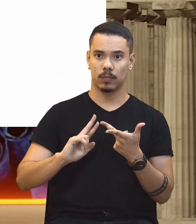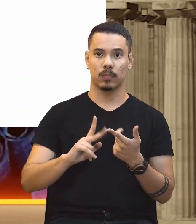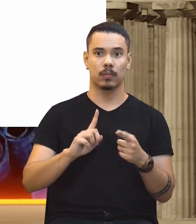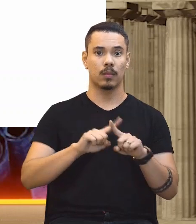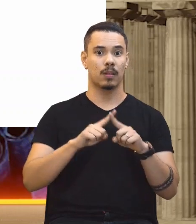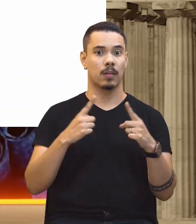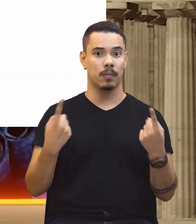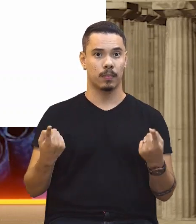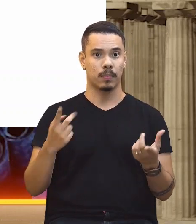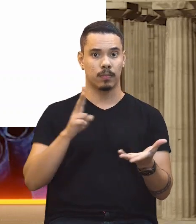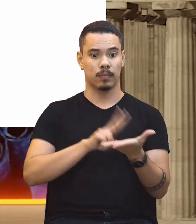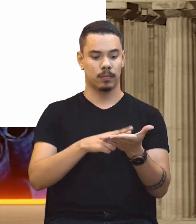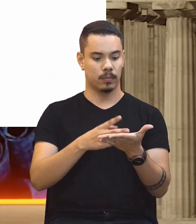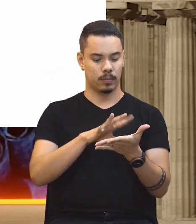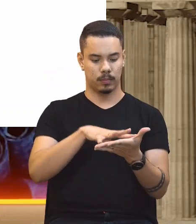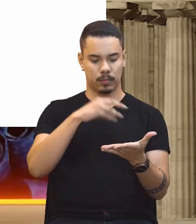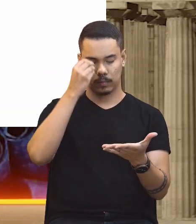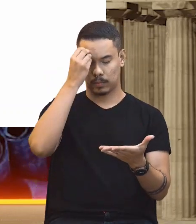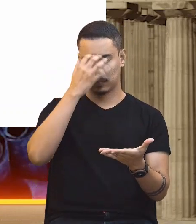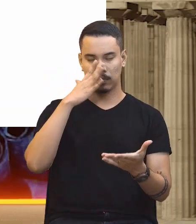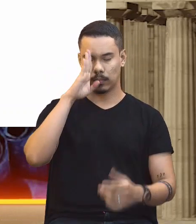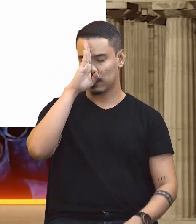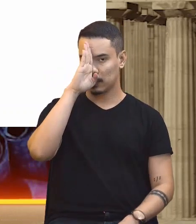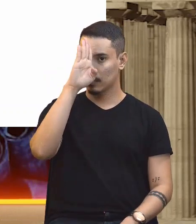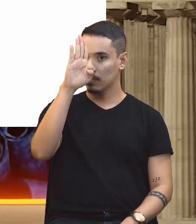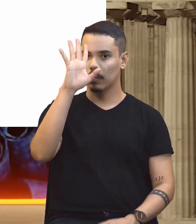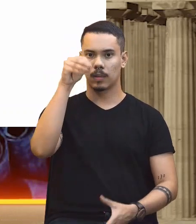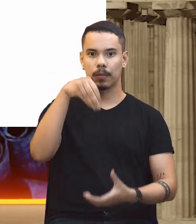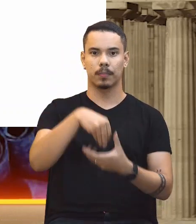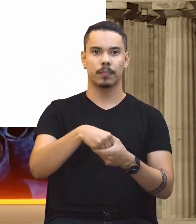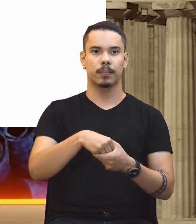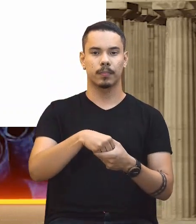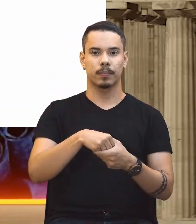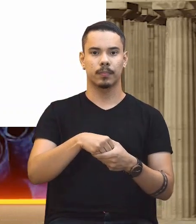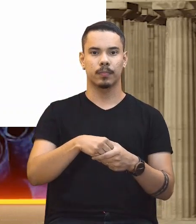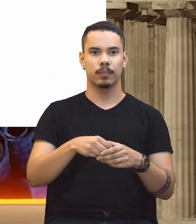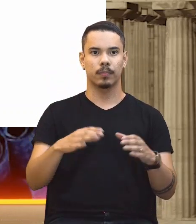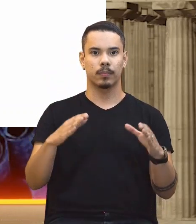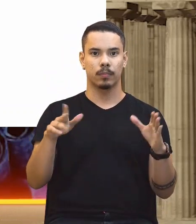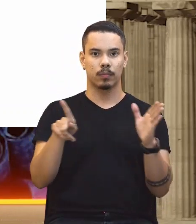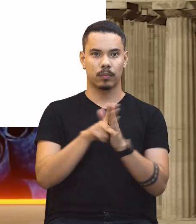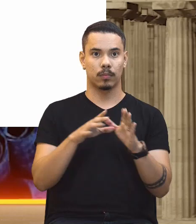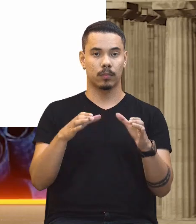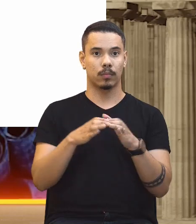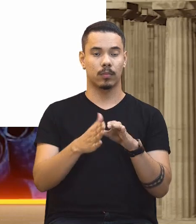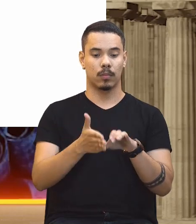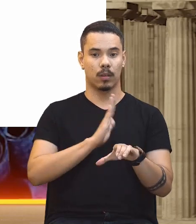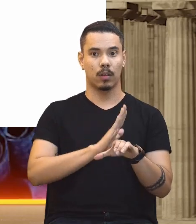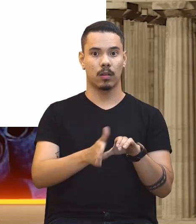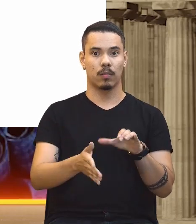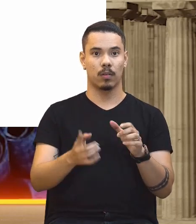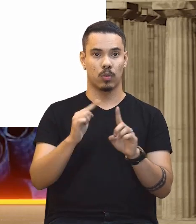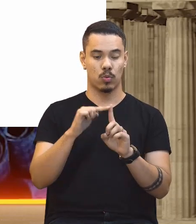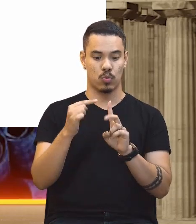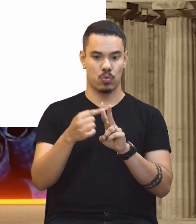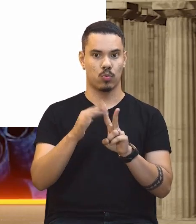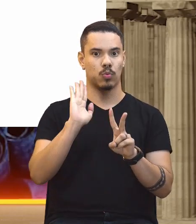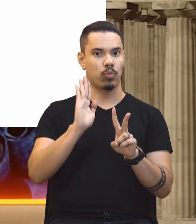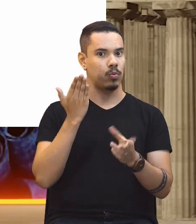as interpretações que mais se destacam dentro da alegoria da caverna são duas, que nós vimos durante a aula.